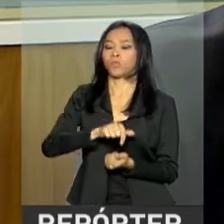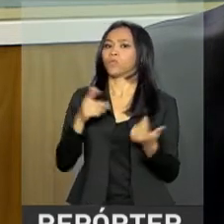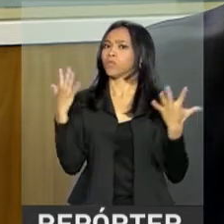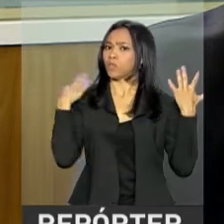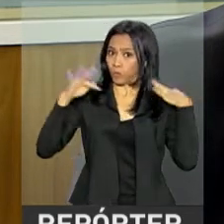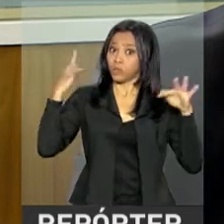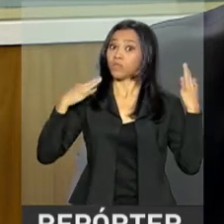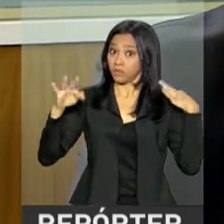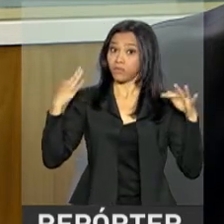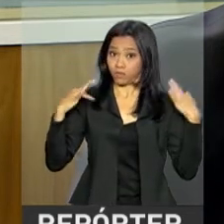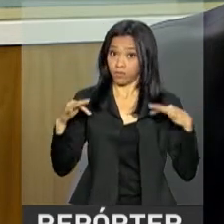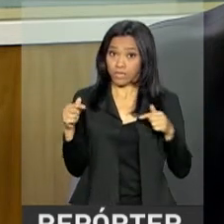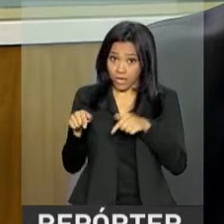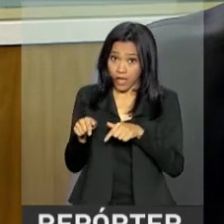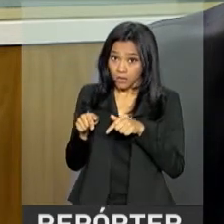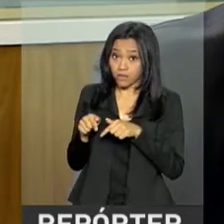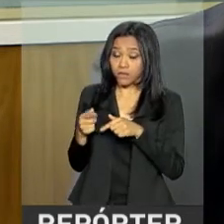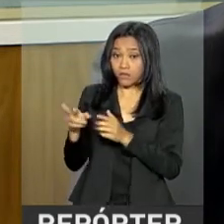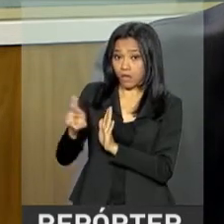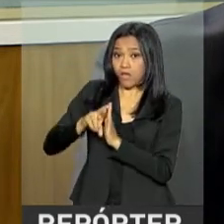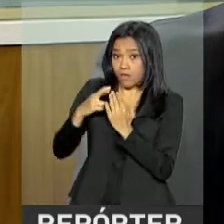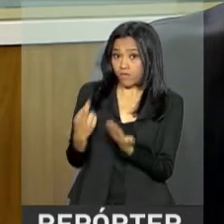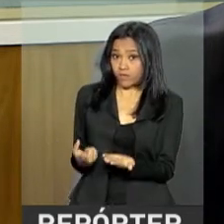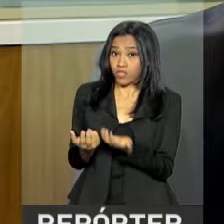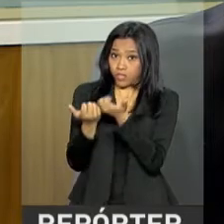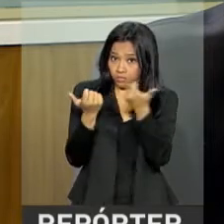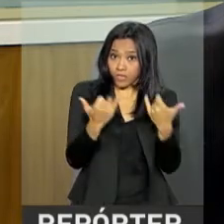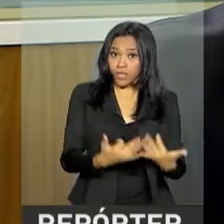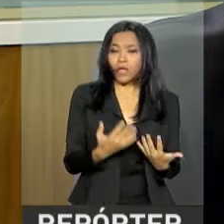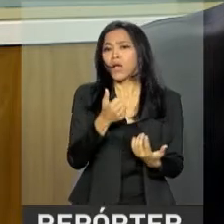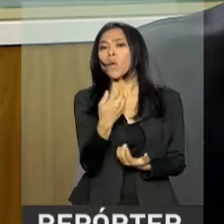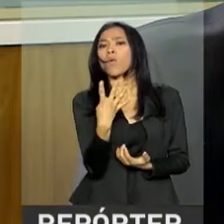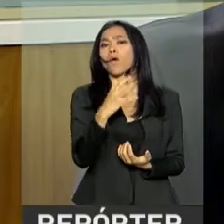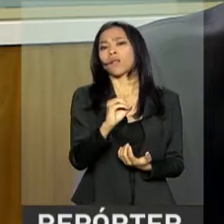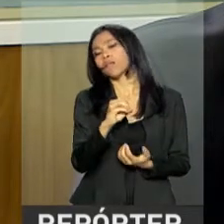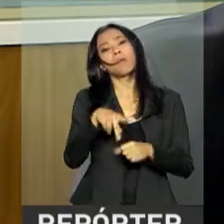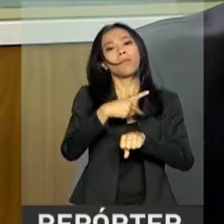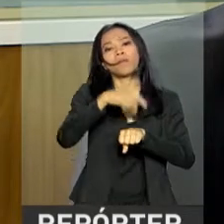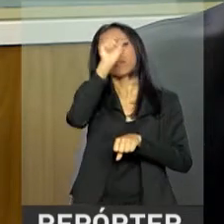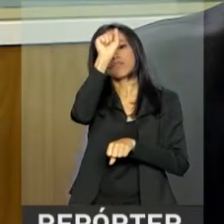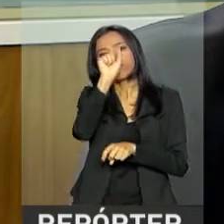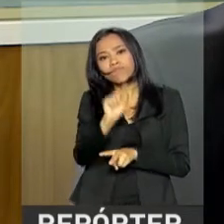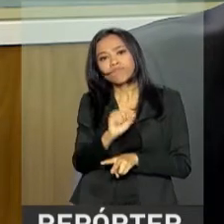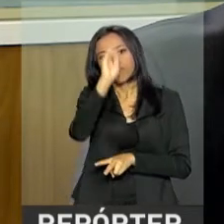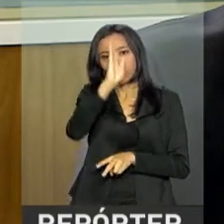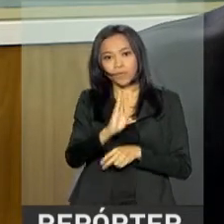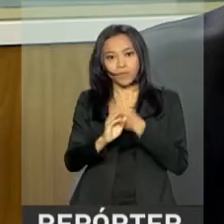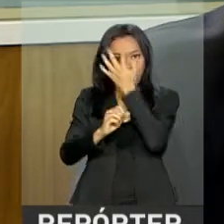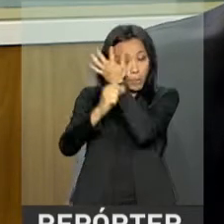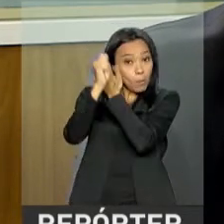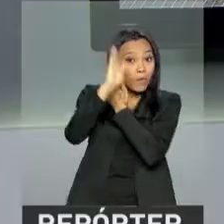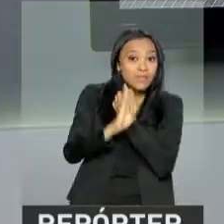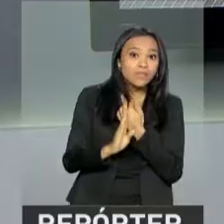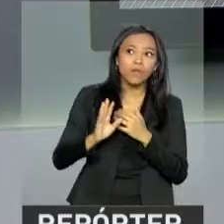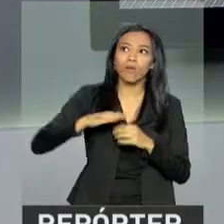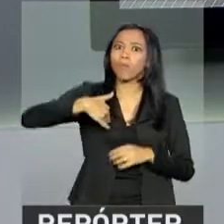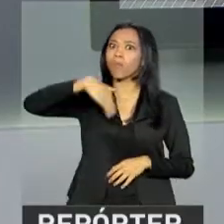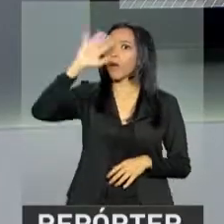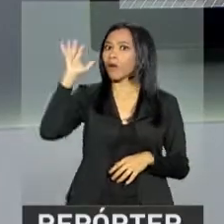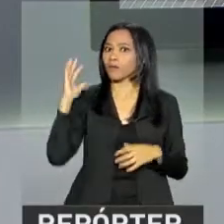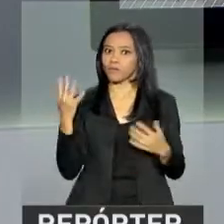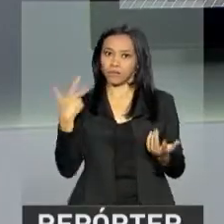travá lo e essa revista entre os 40 países mais bonitos do mundo votou o brasil como país mais bonito do mundo